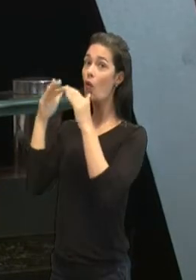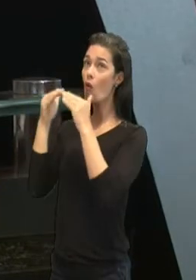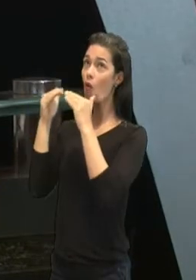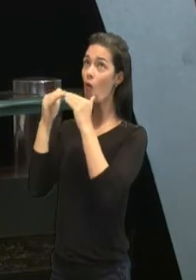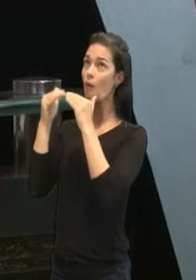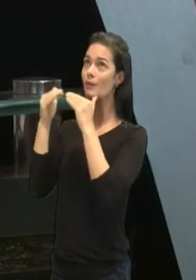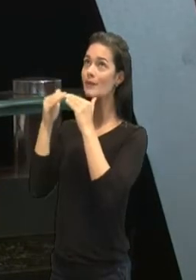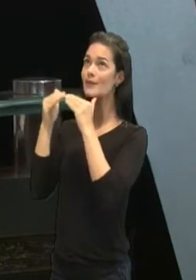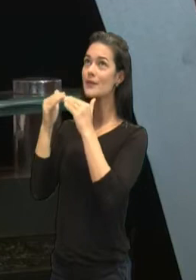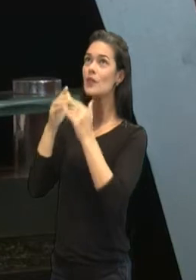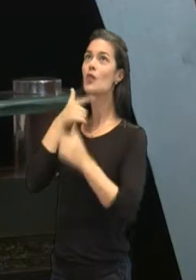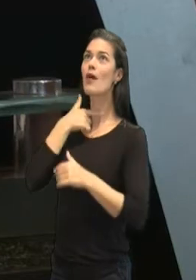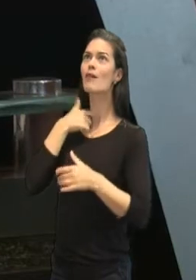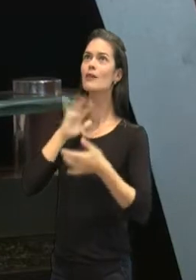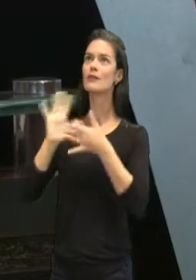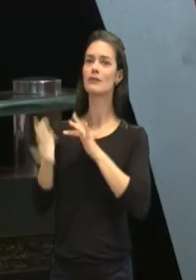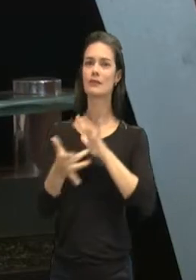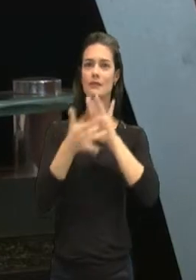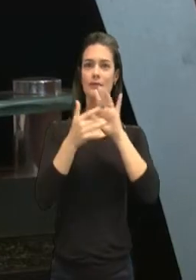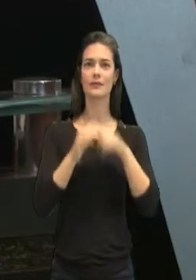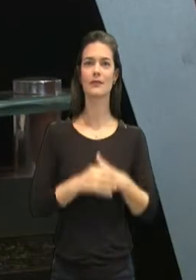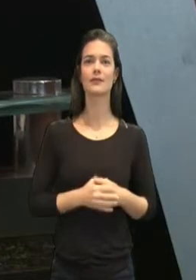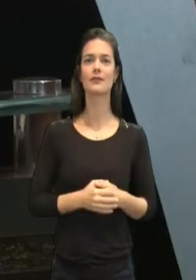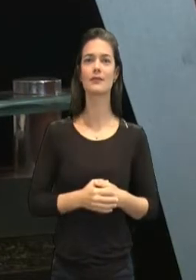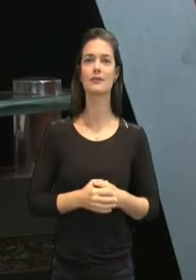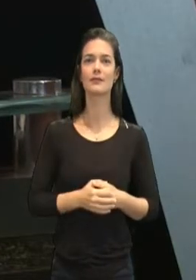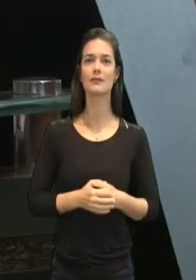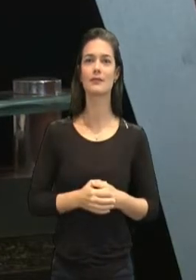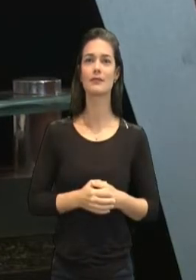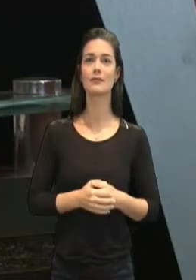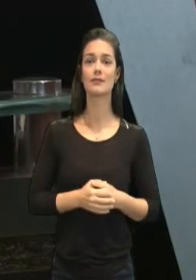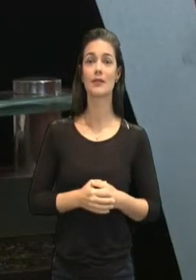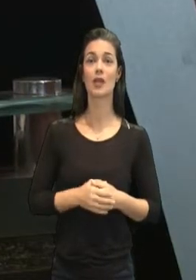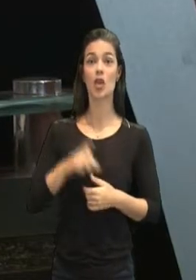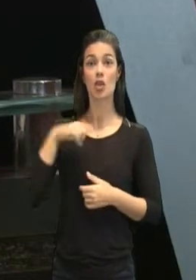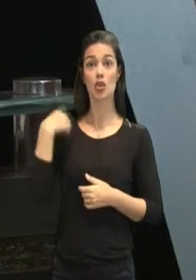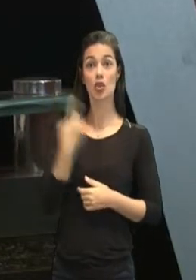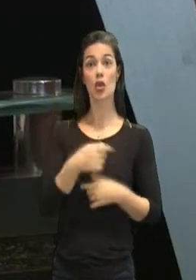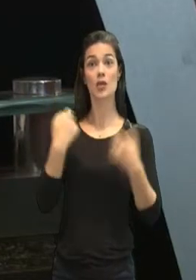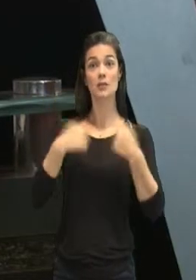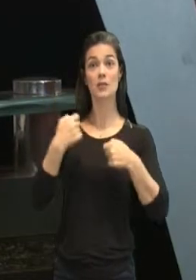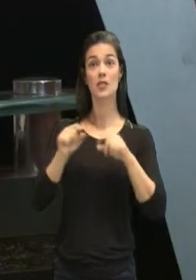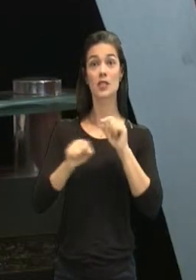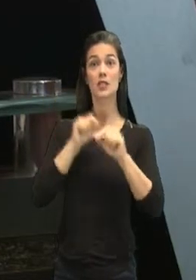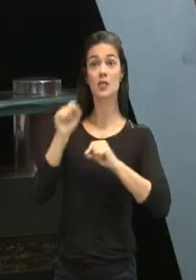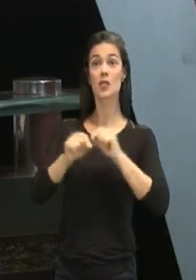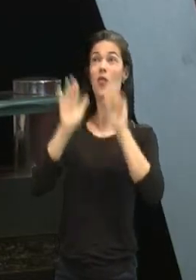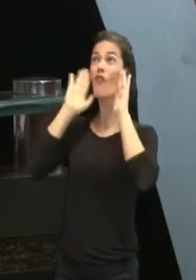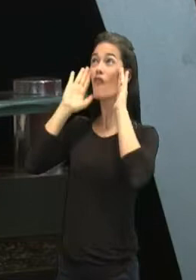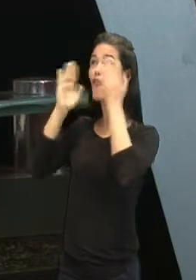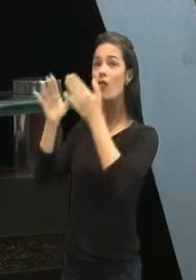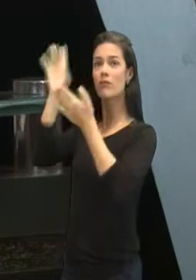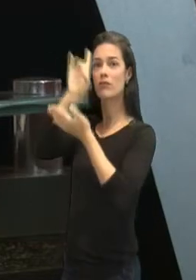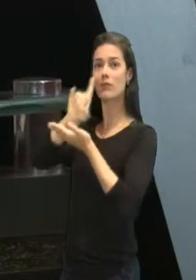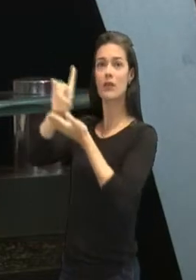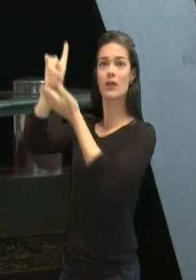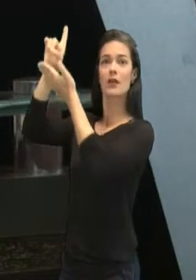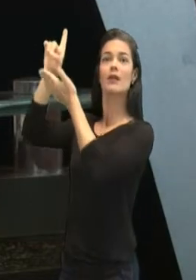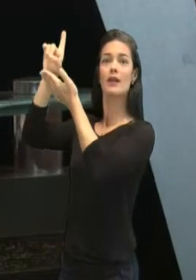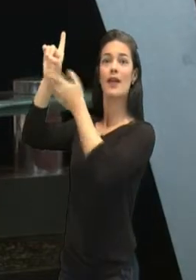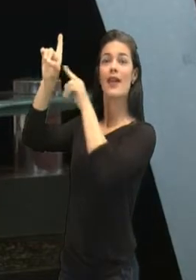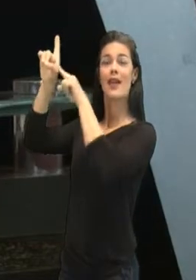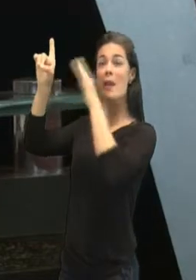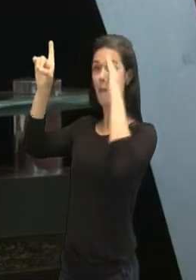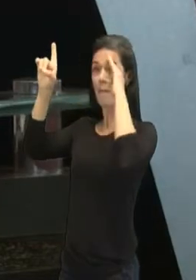propuser em Cristo, de fazer convergir nele, na dispensação da plenitude dos tempos, todas as